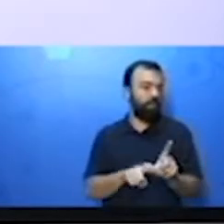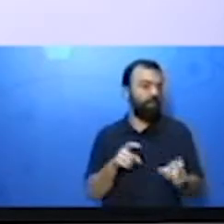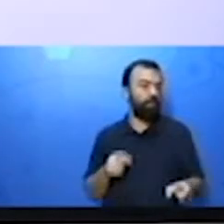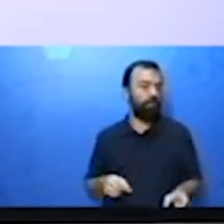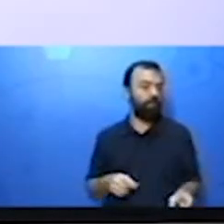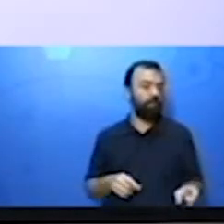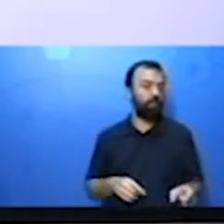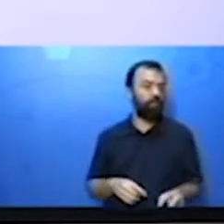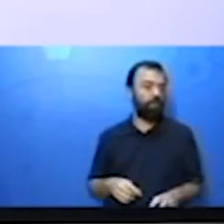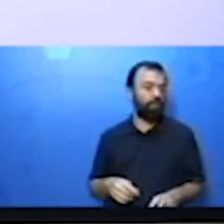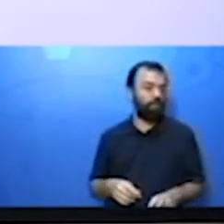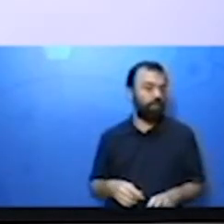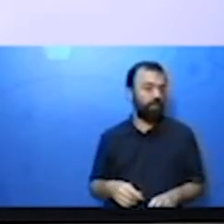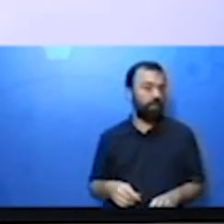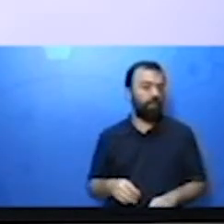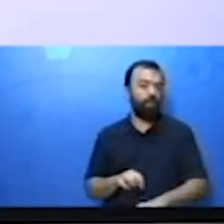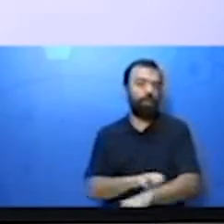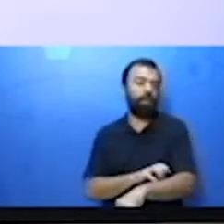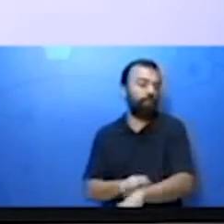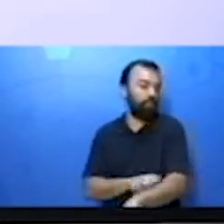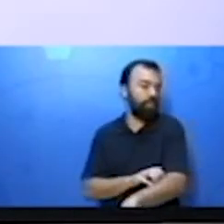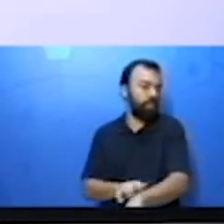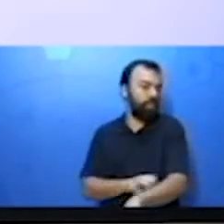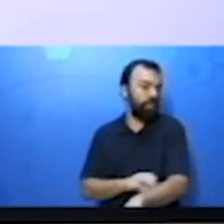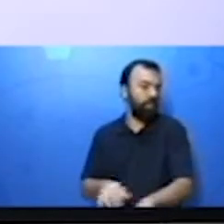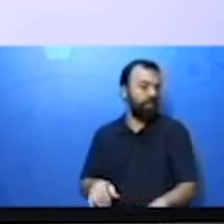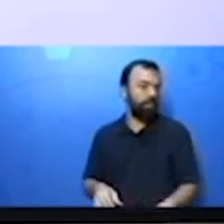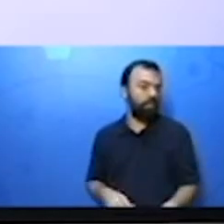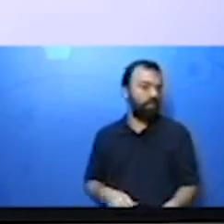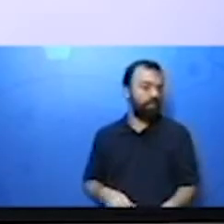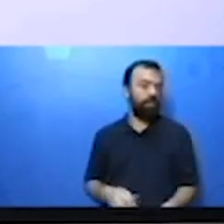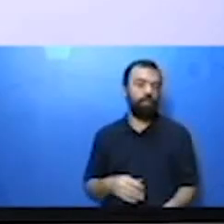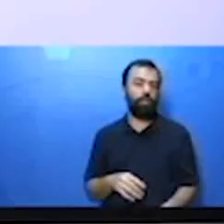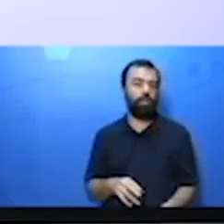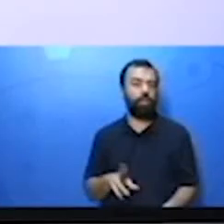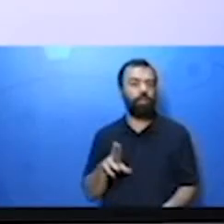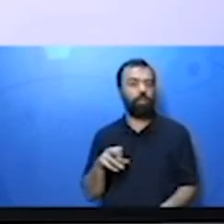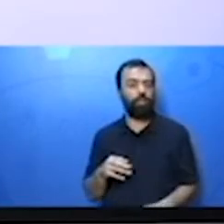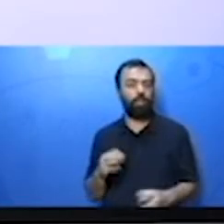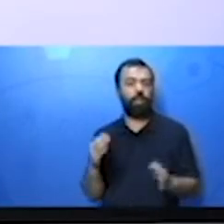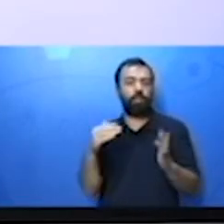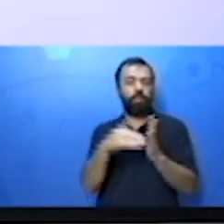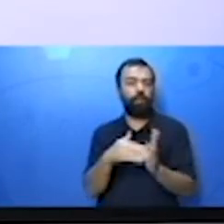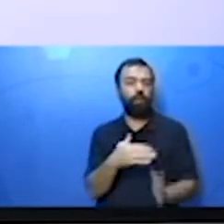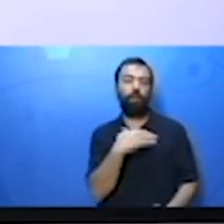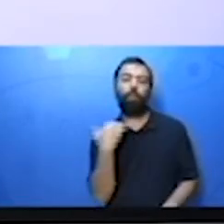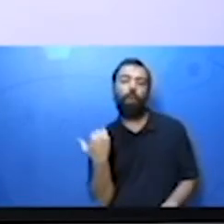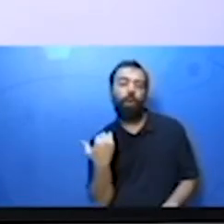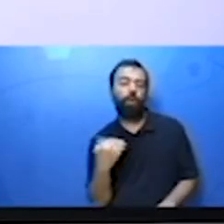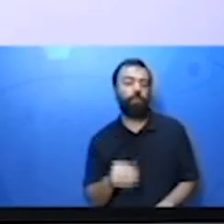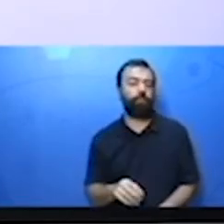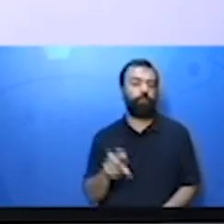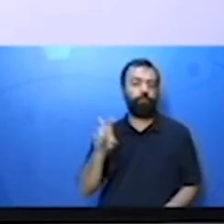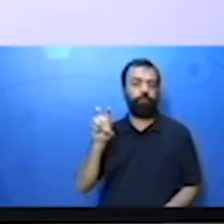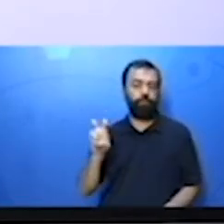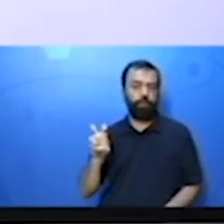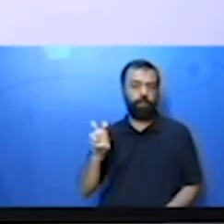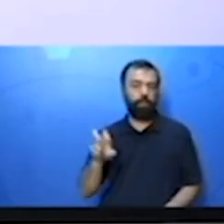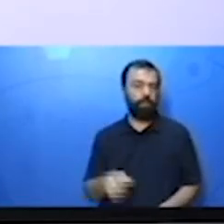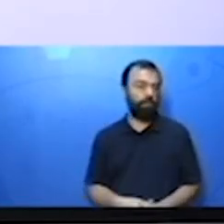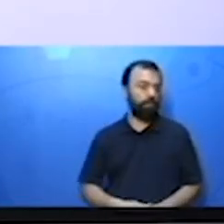micro-organismos, intoxicações e até a morte. 5. O que